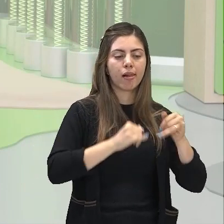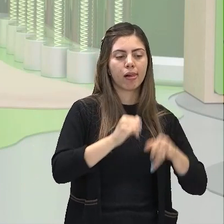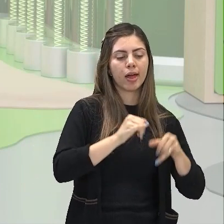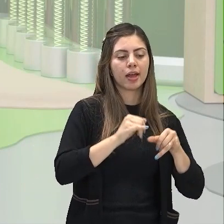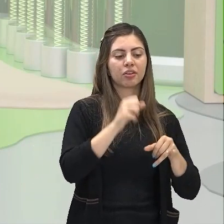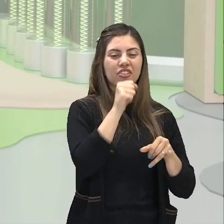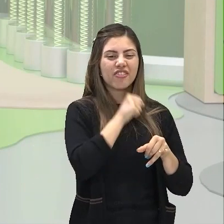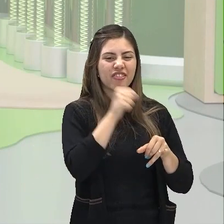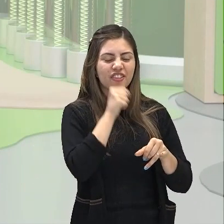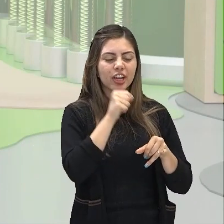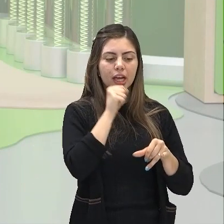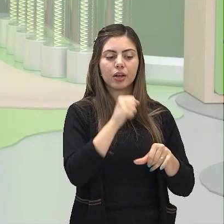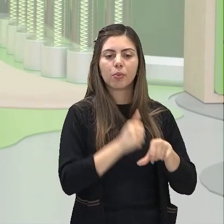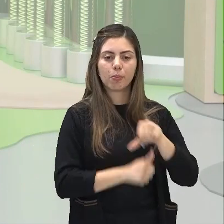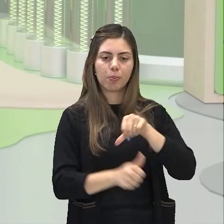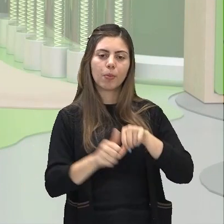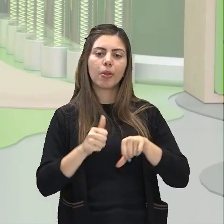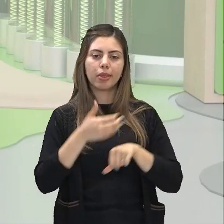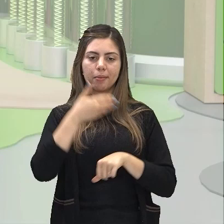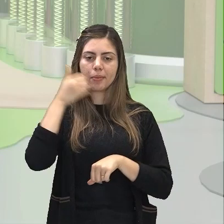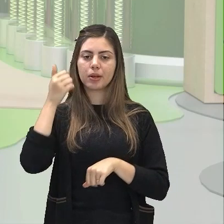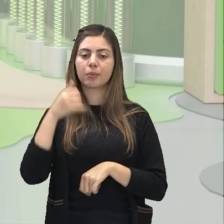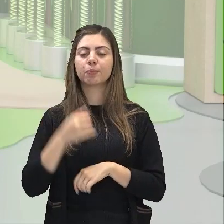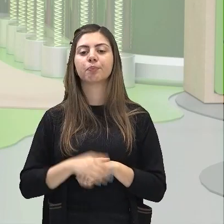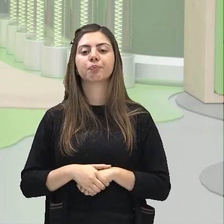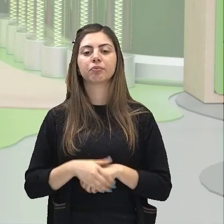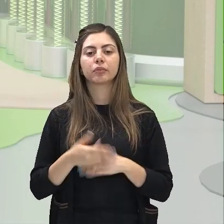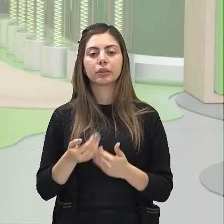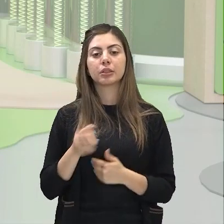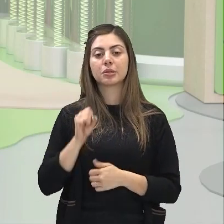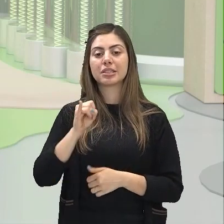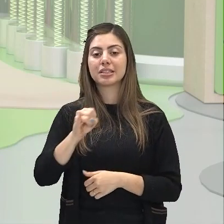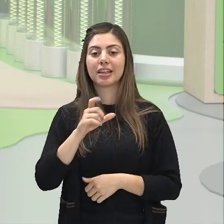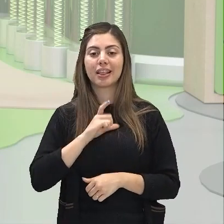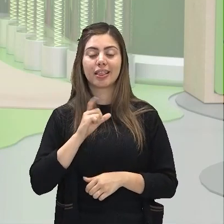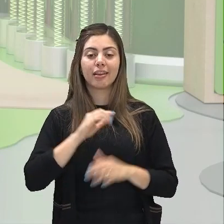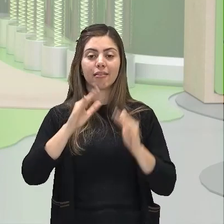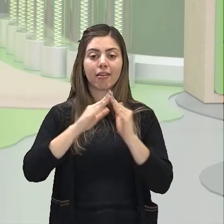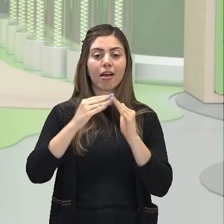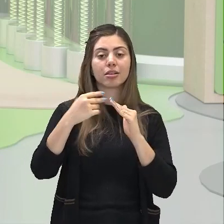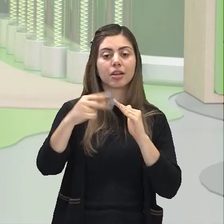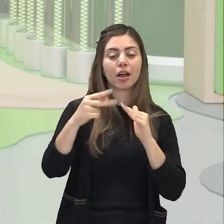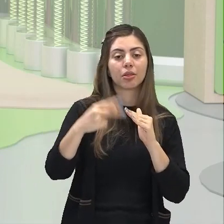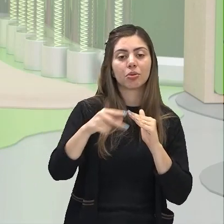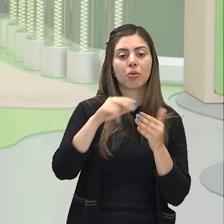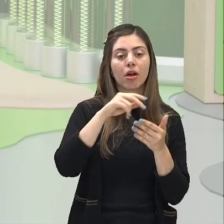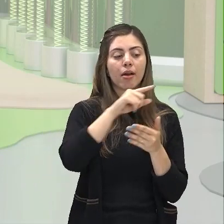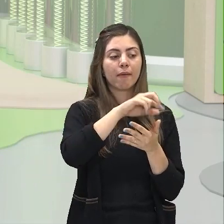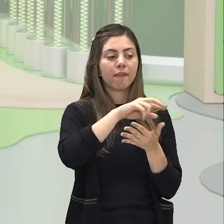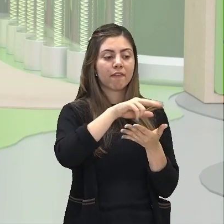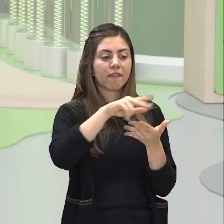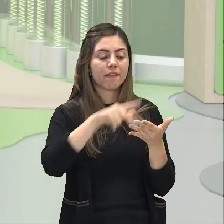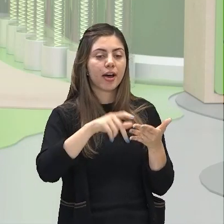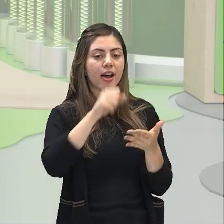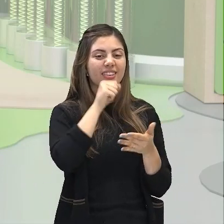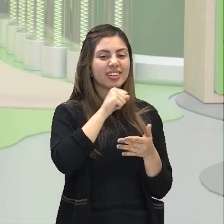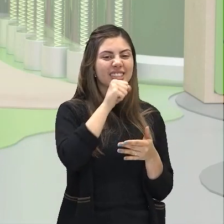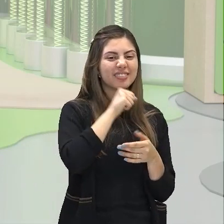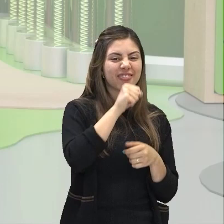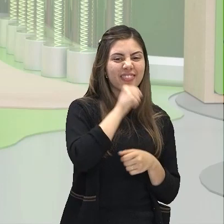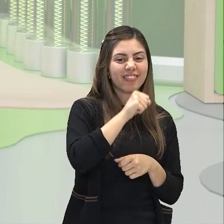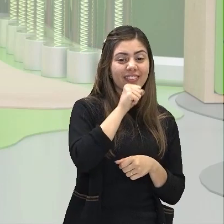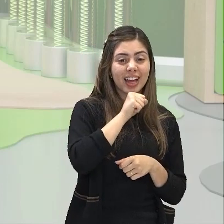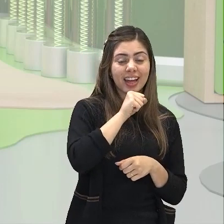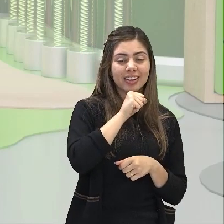você tem aí na sua casa ar-condicionado aqui, ó, muito velho já, ó, esses fornos, né, que às vezes são elétricos e consomem